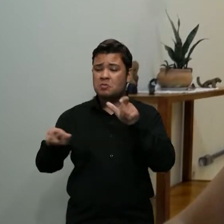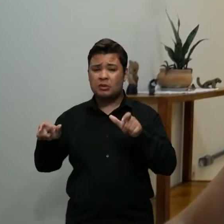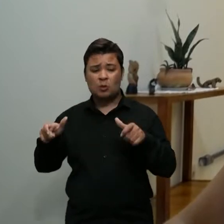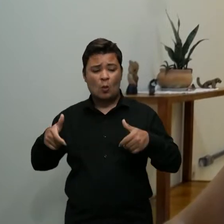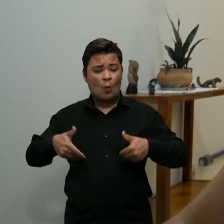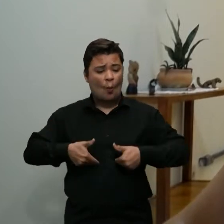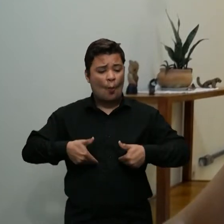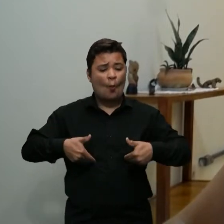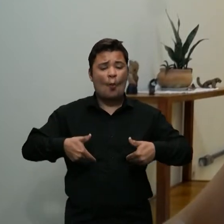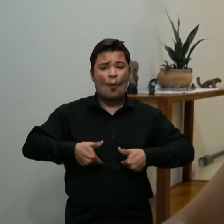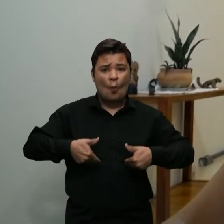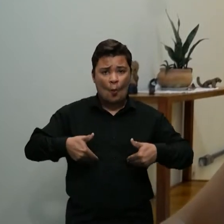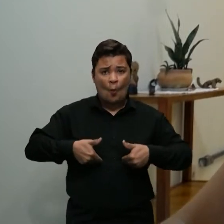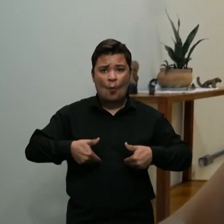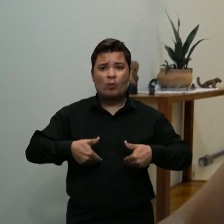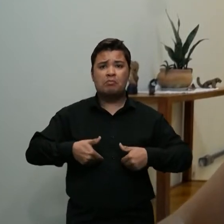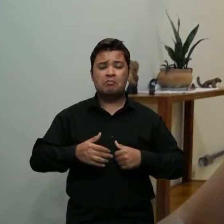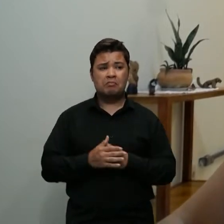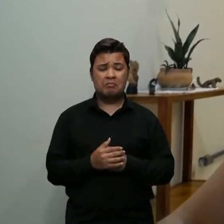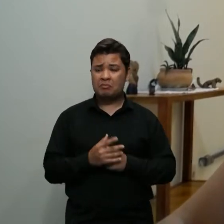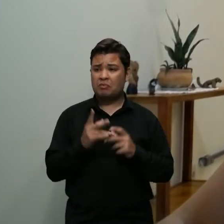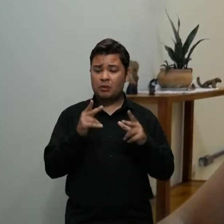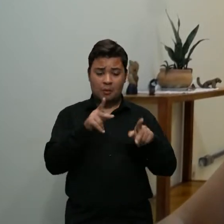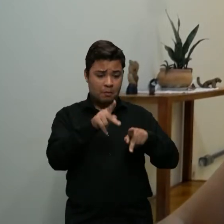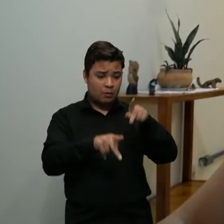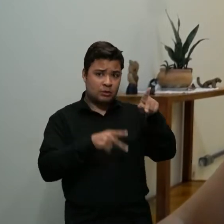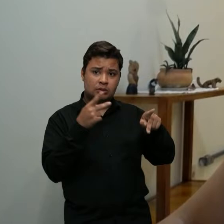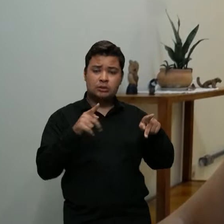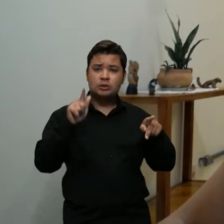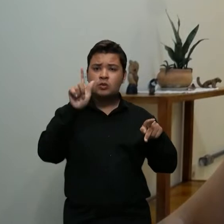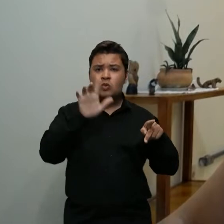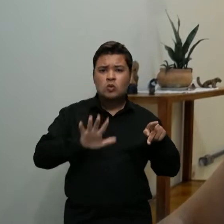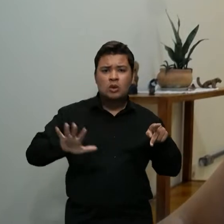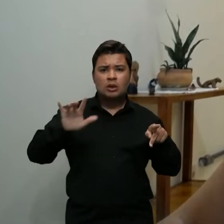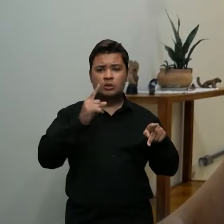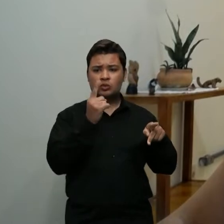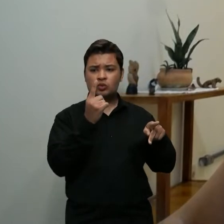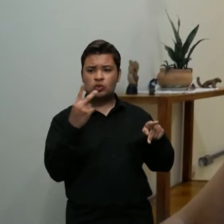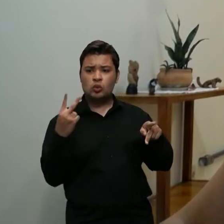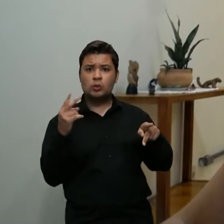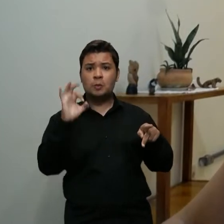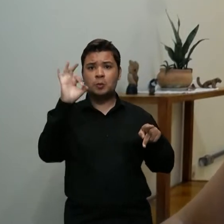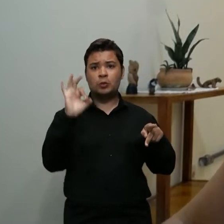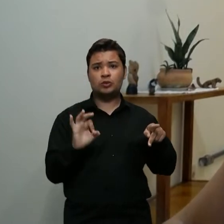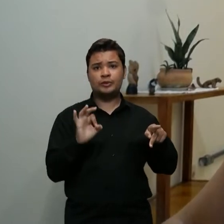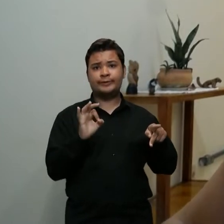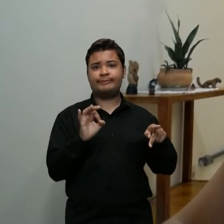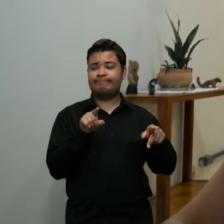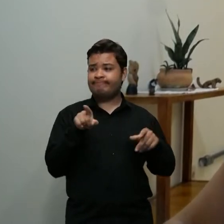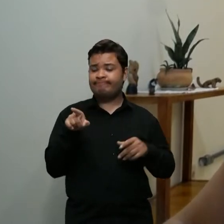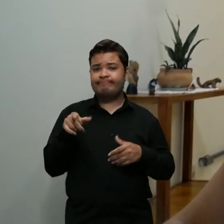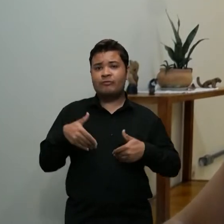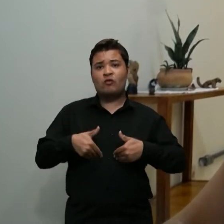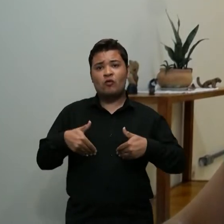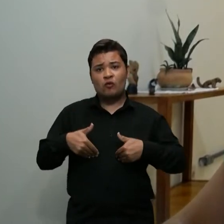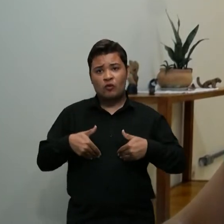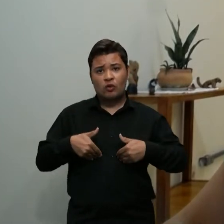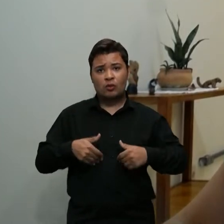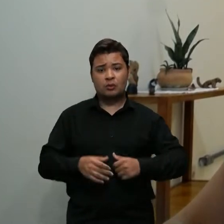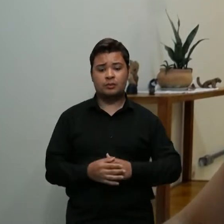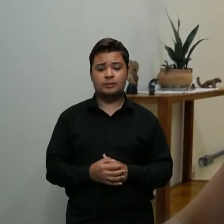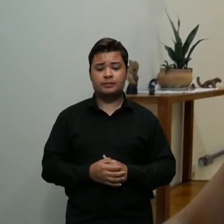fome, isso perfaz aí quase 12% da população goiana. Isso quer dizer, né, se a gente for pensar